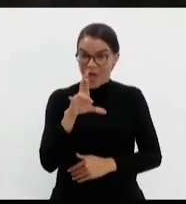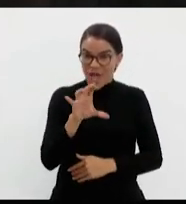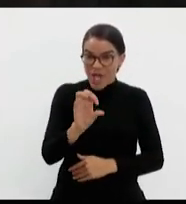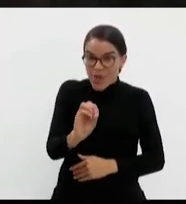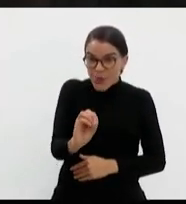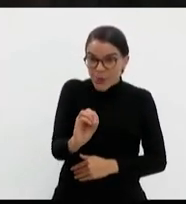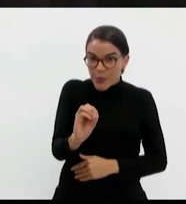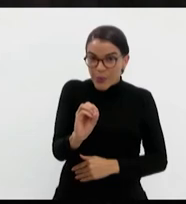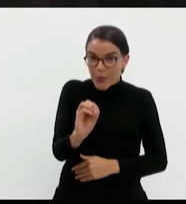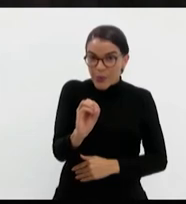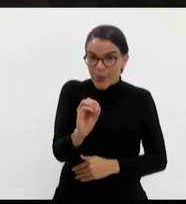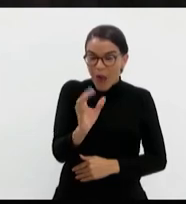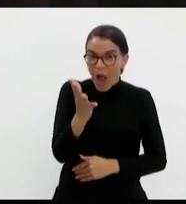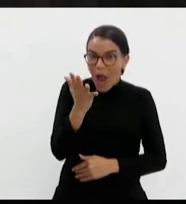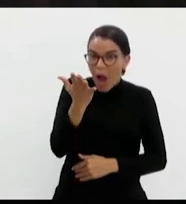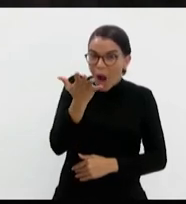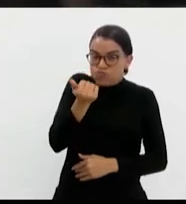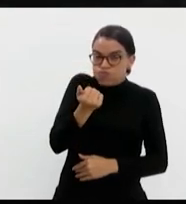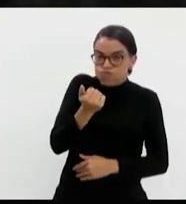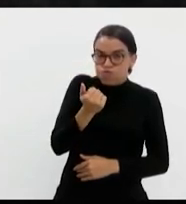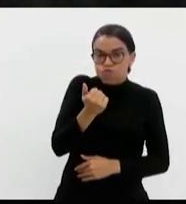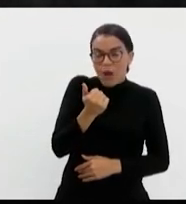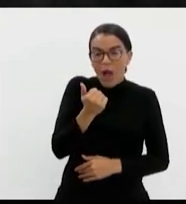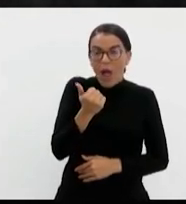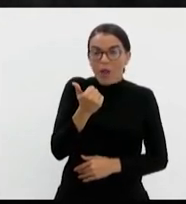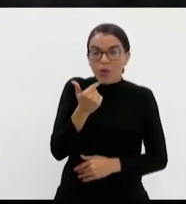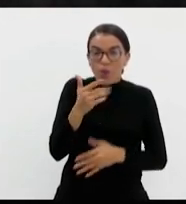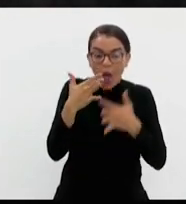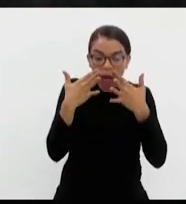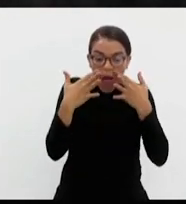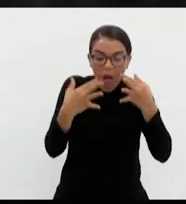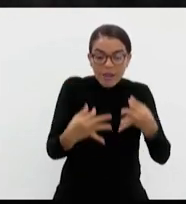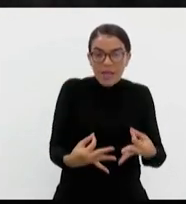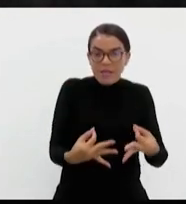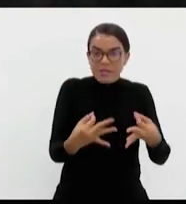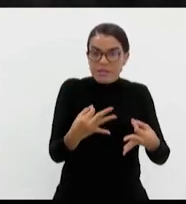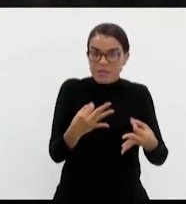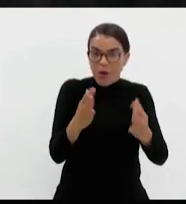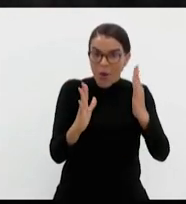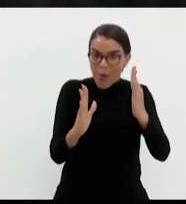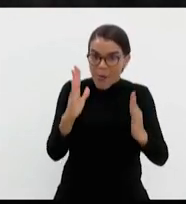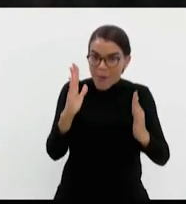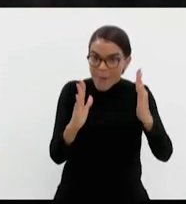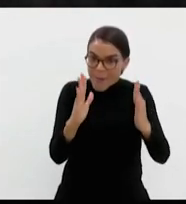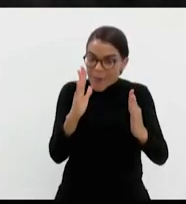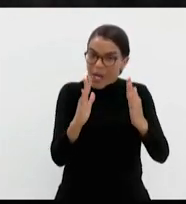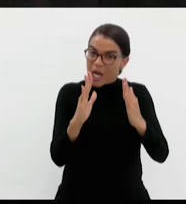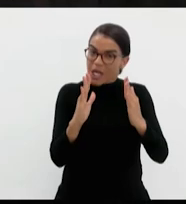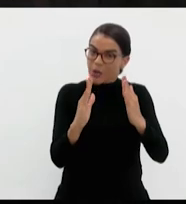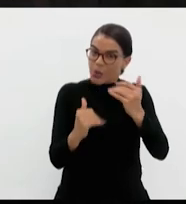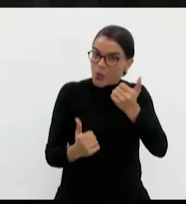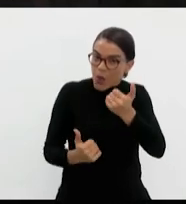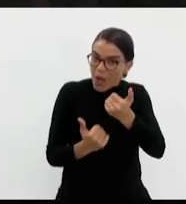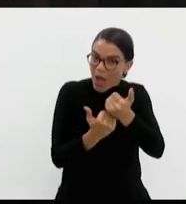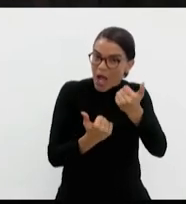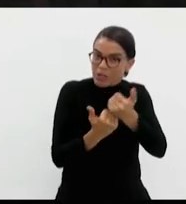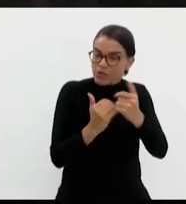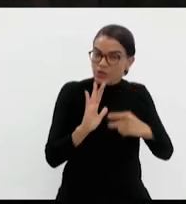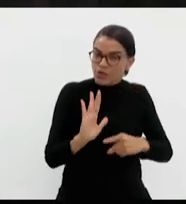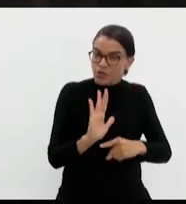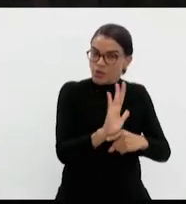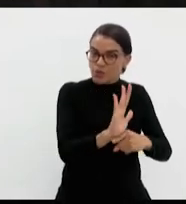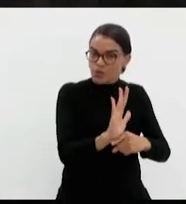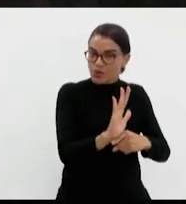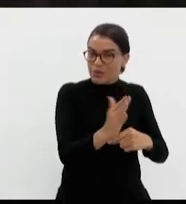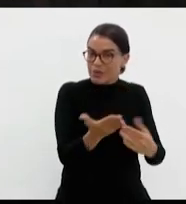engoliu uma barriga, não fez o dever de casa no período da operação assistida, uma primeira